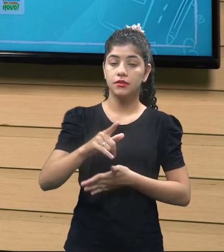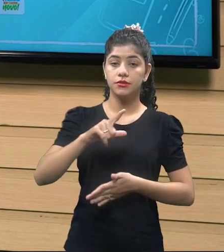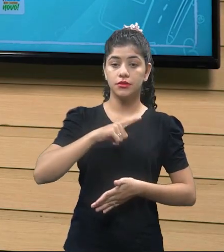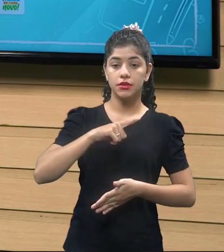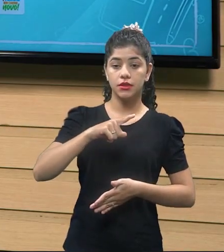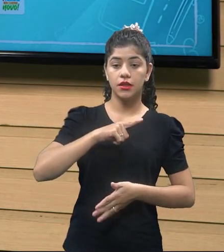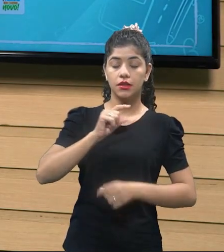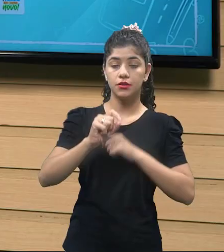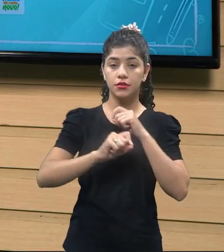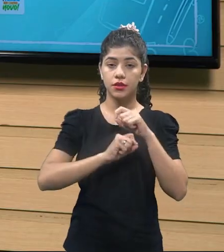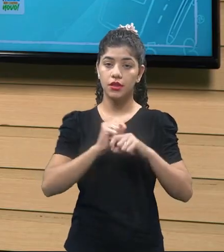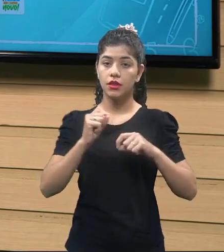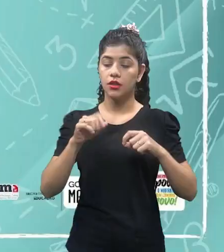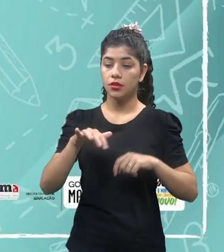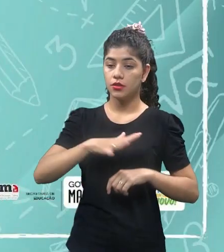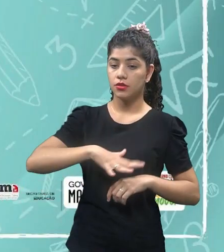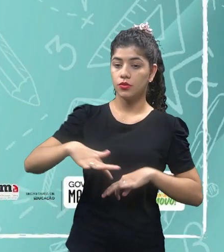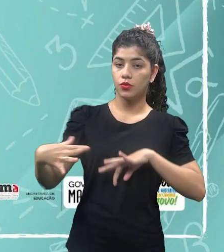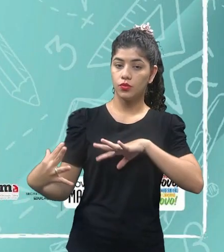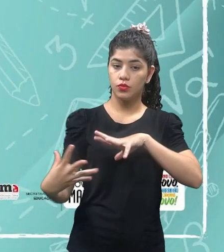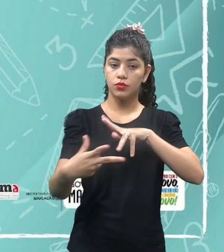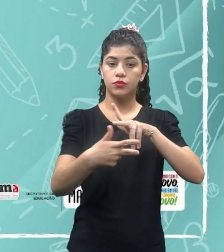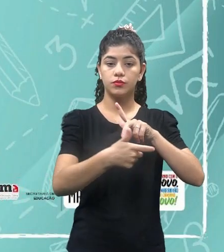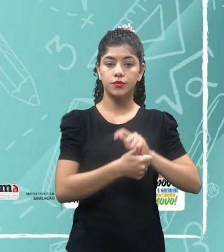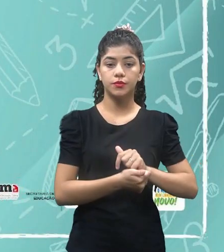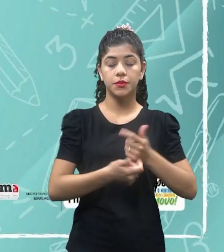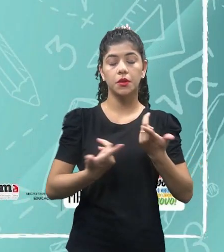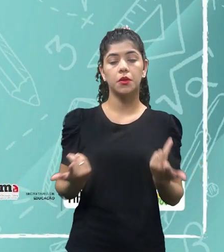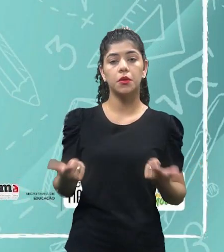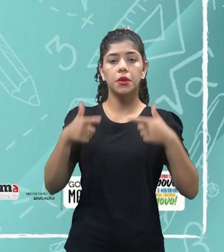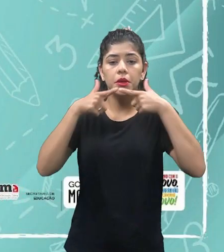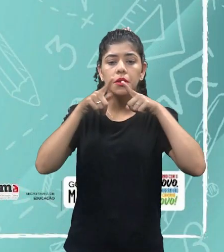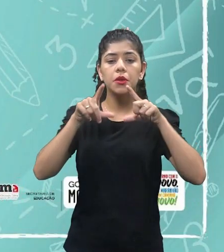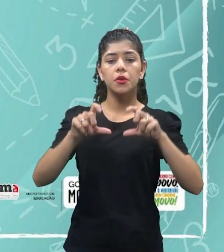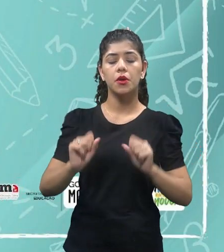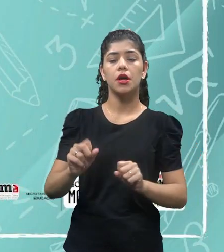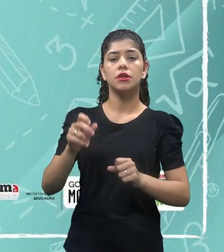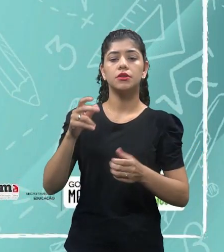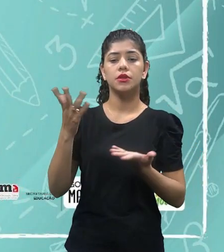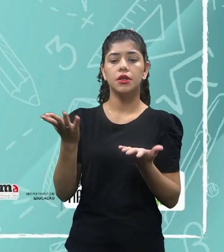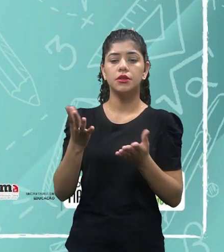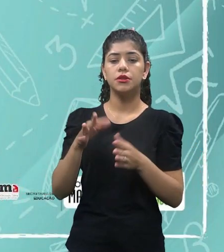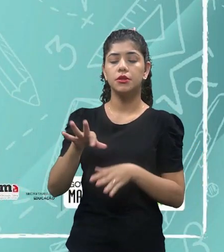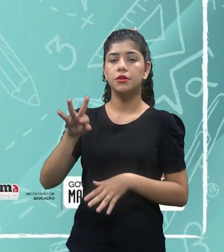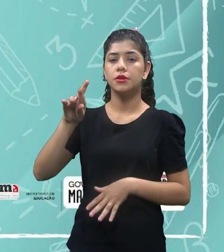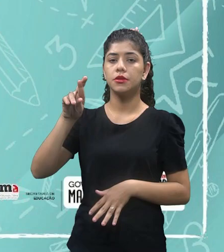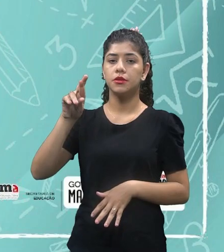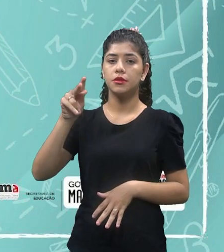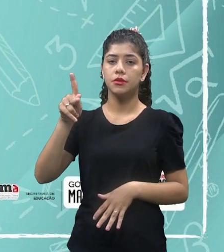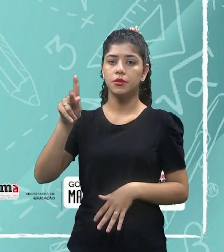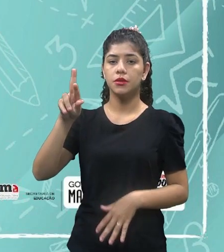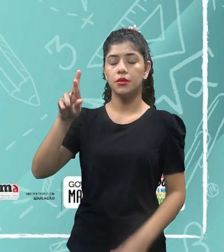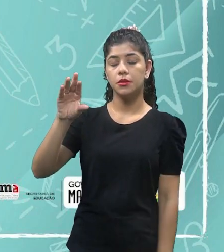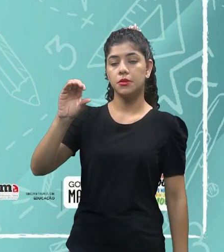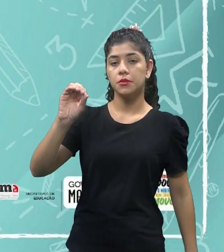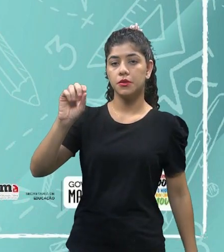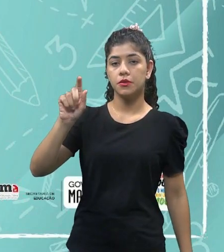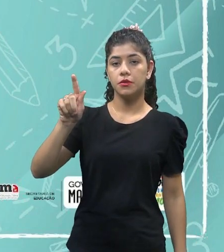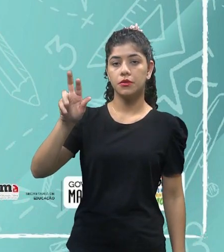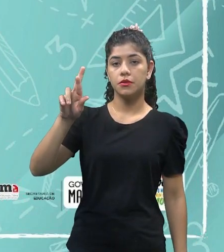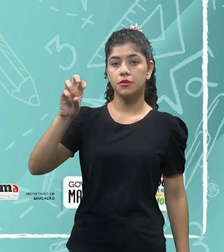fazem parte desse mundo da robótica. Linguagem de programação. Linguagem de programação, linguagem